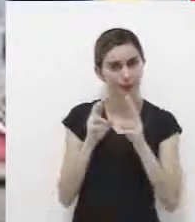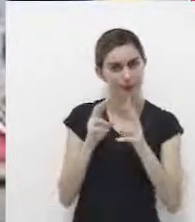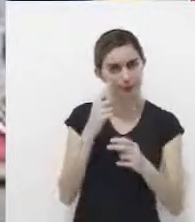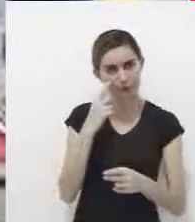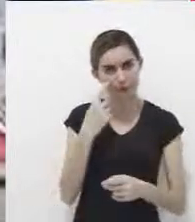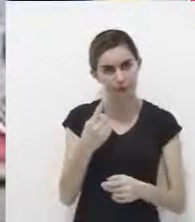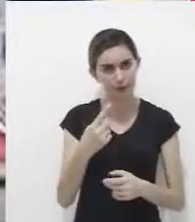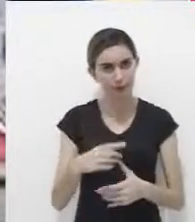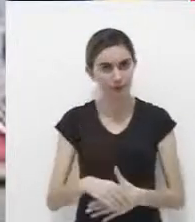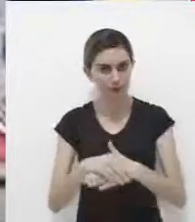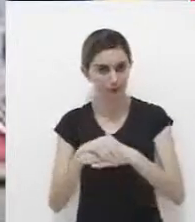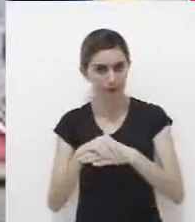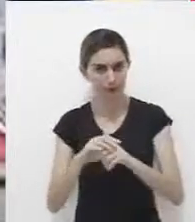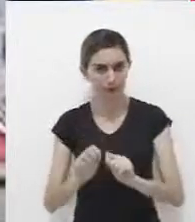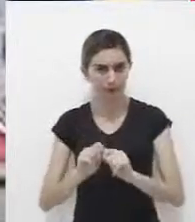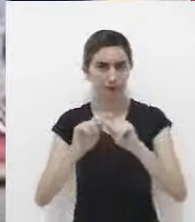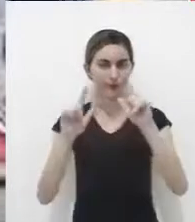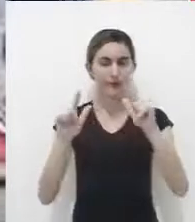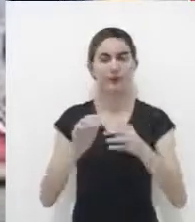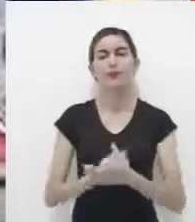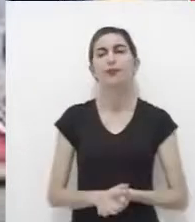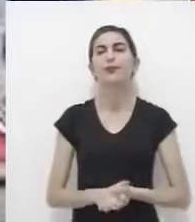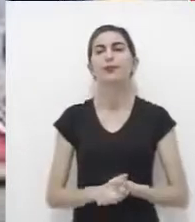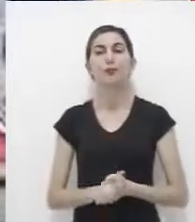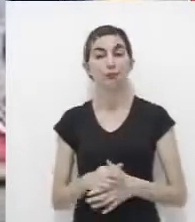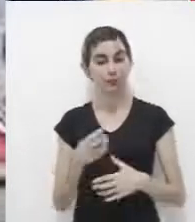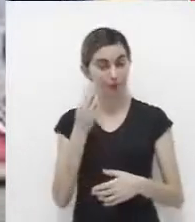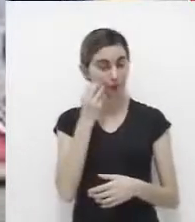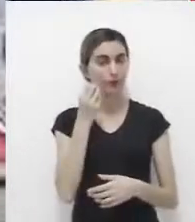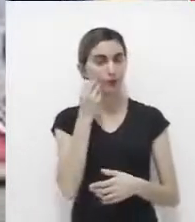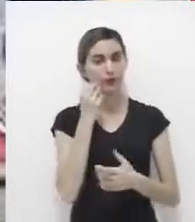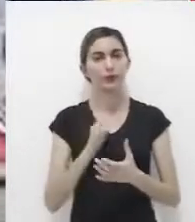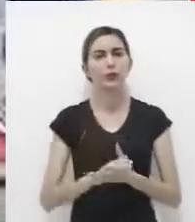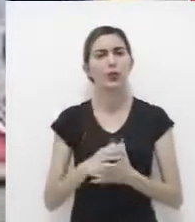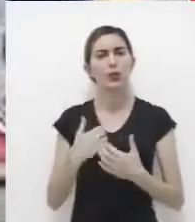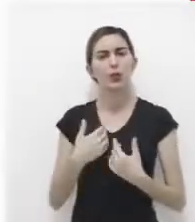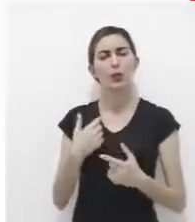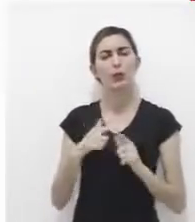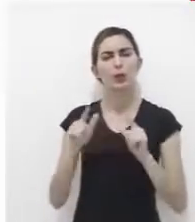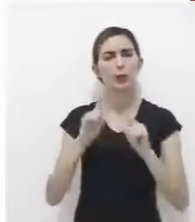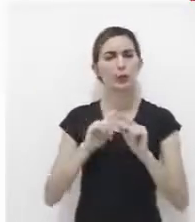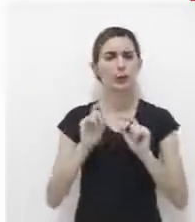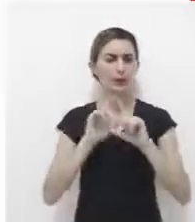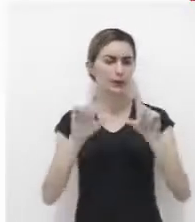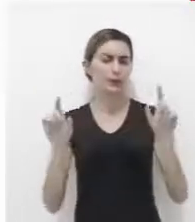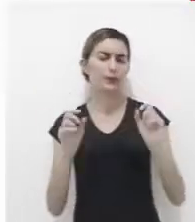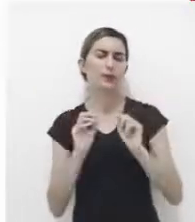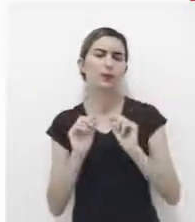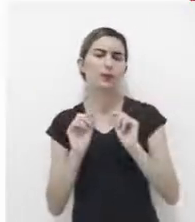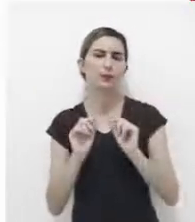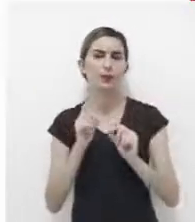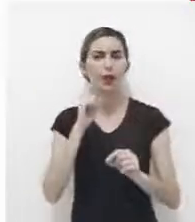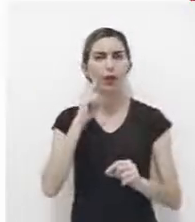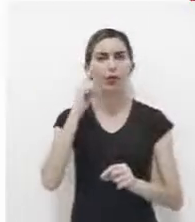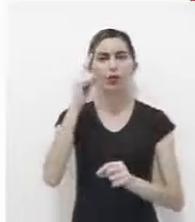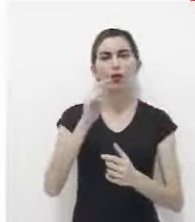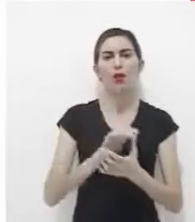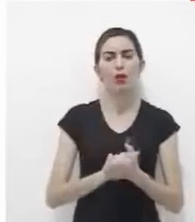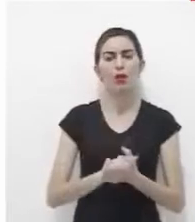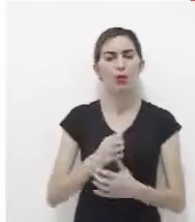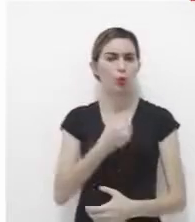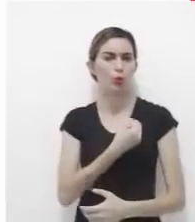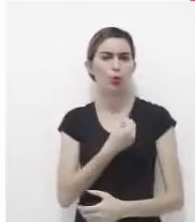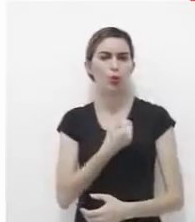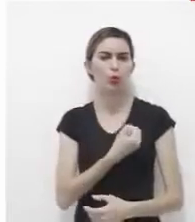aí, ok? Tá vendo aí no seu slide? Beleza! Olha só, queria problematizar um pouco aqui com você a